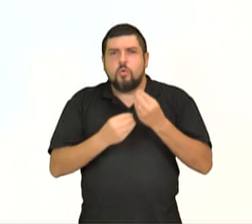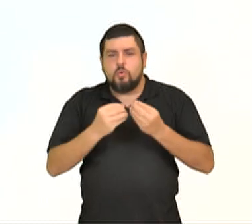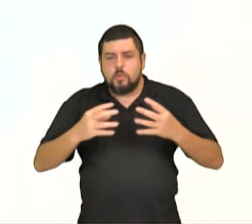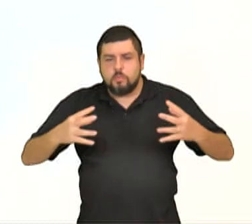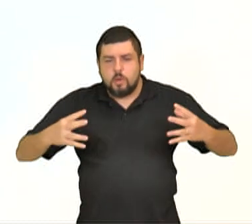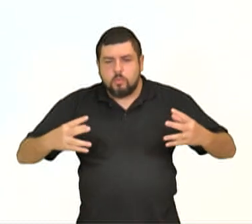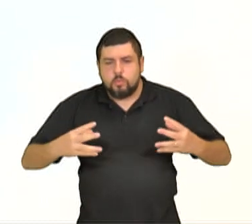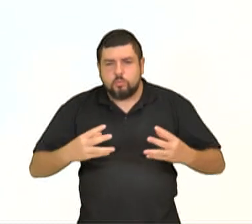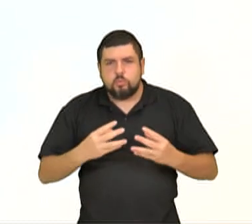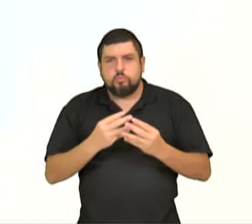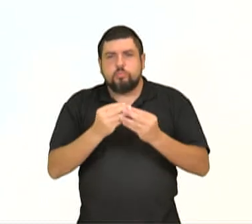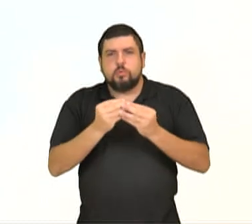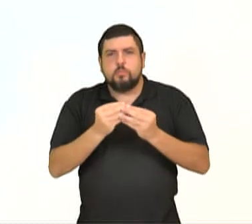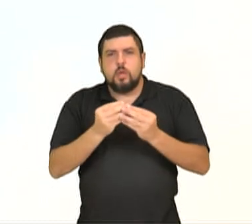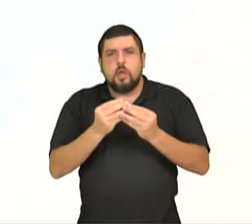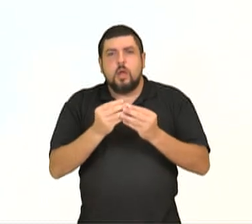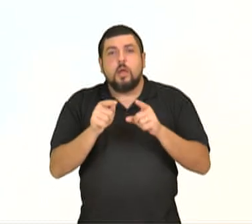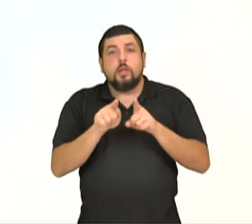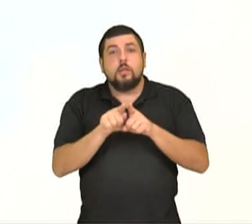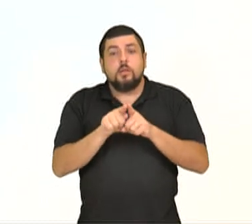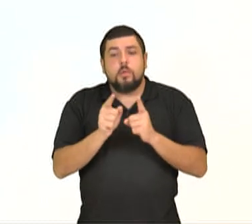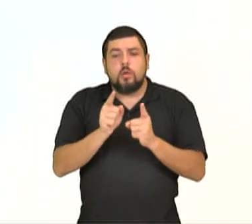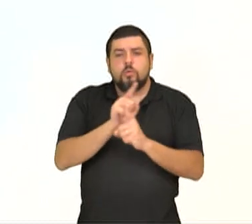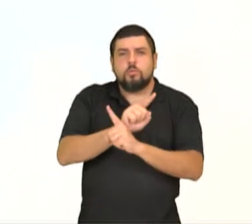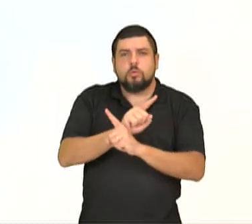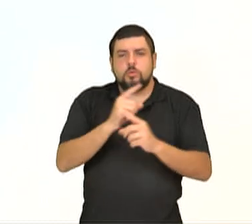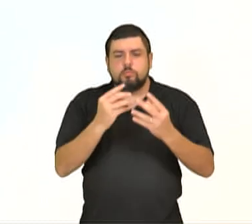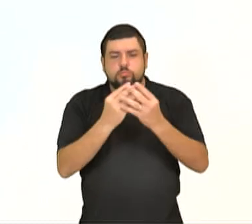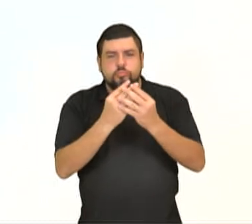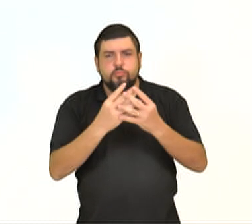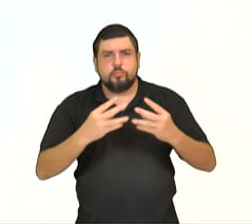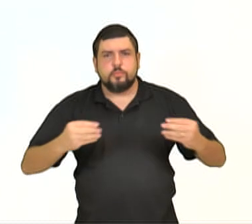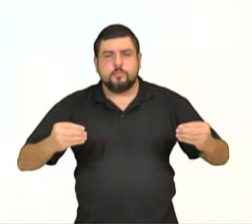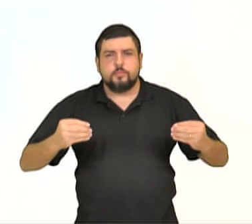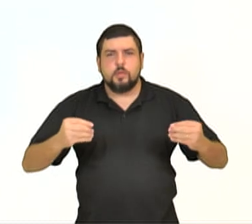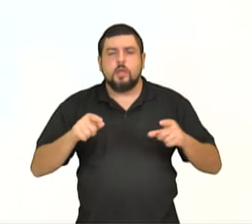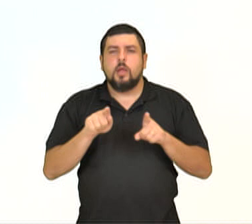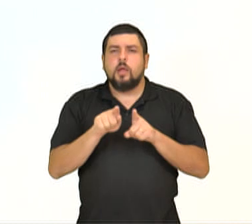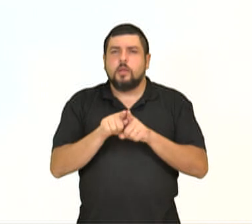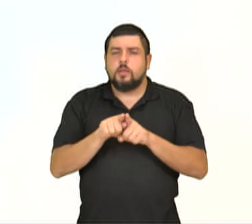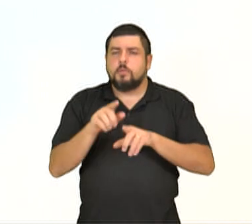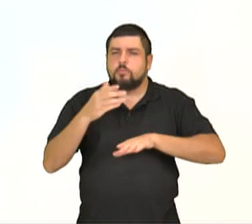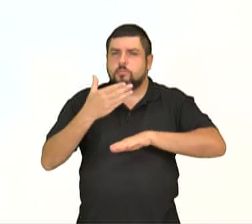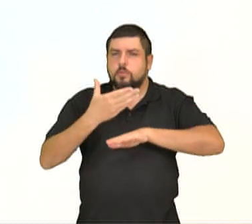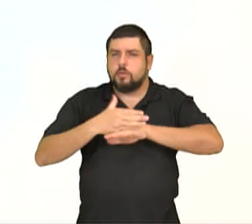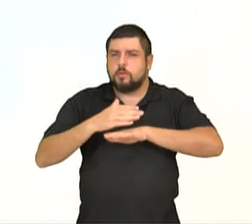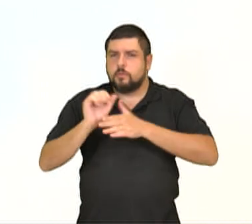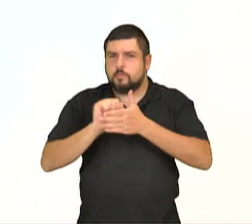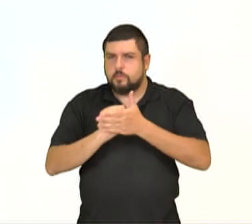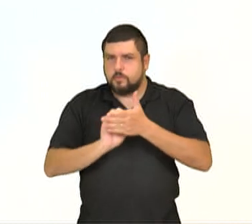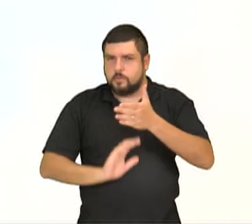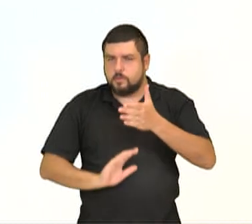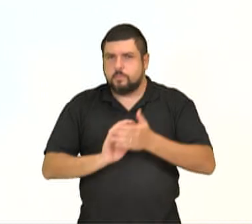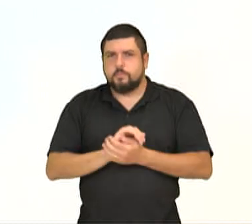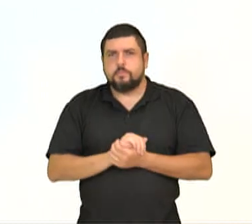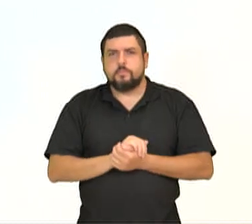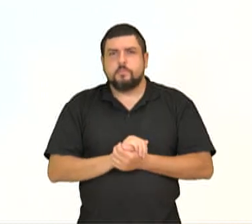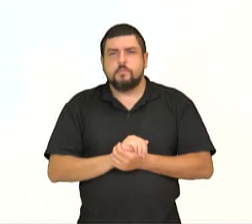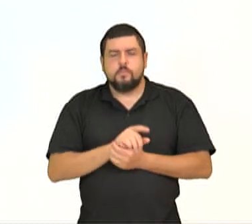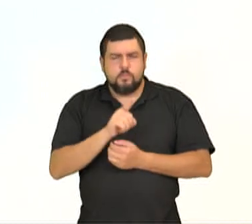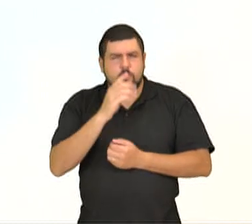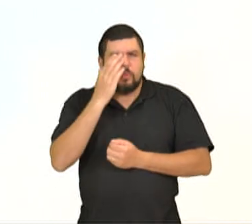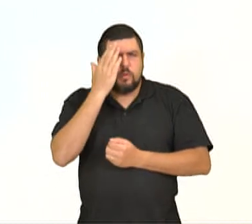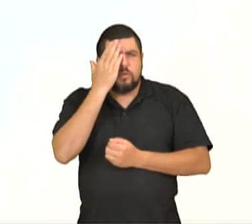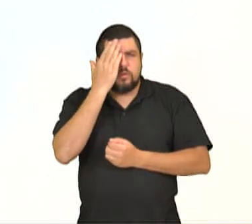uma solução concentrada e praticar o conhecimento com atividades. E as nossas perguntas? Você sabe preparar